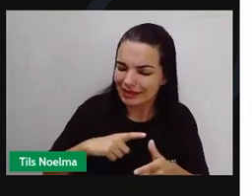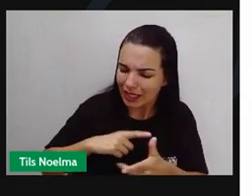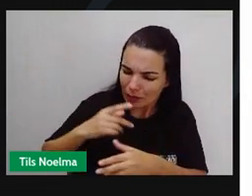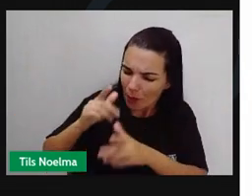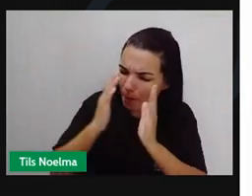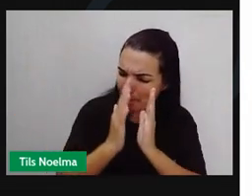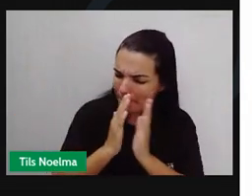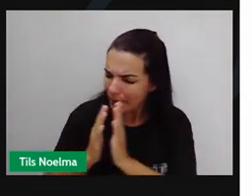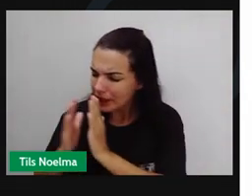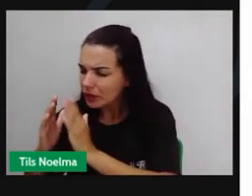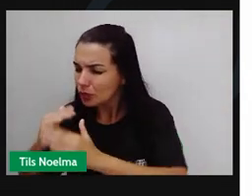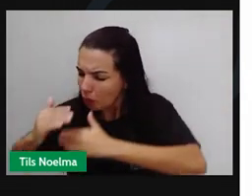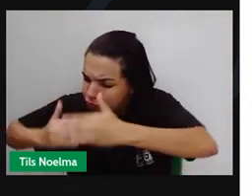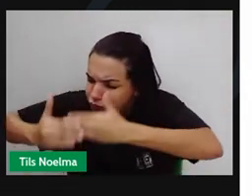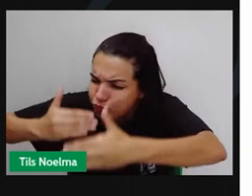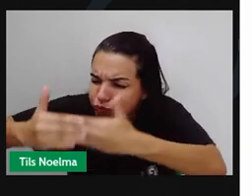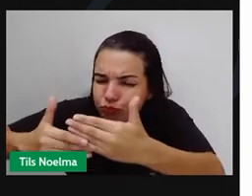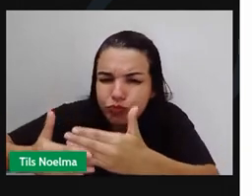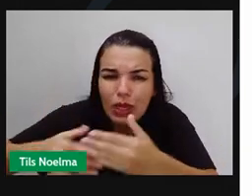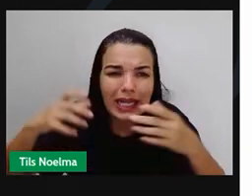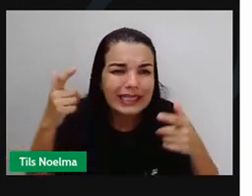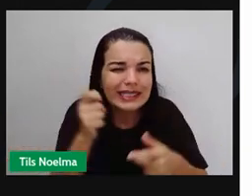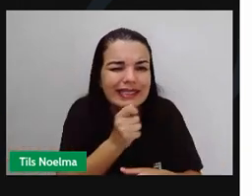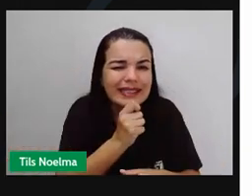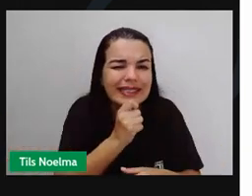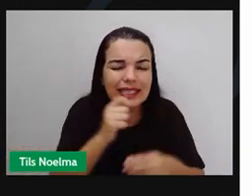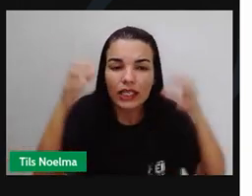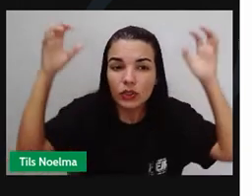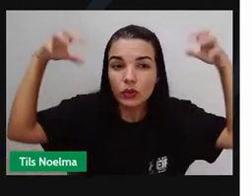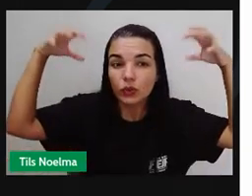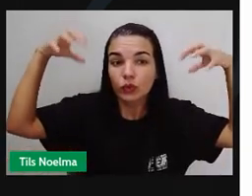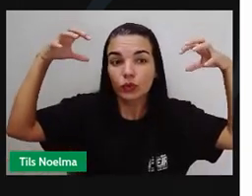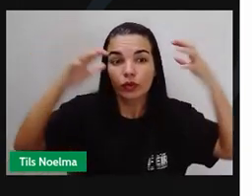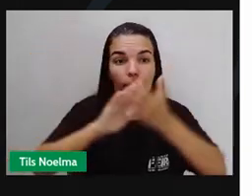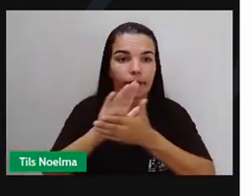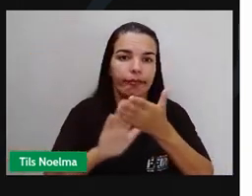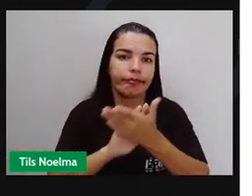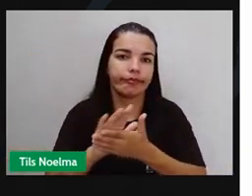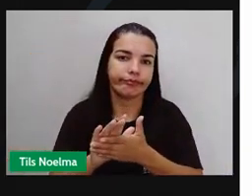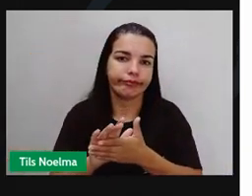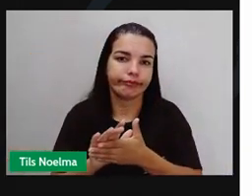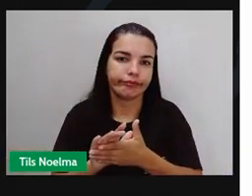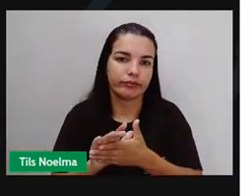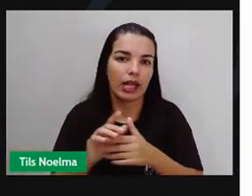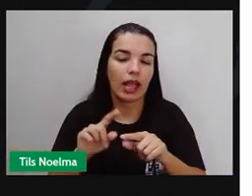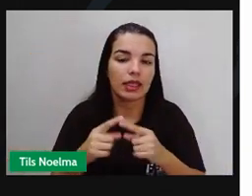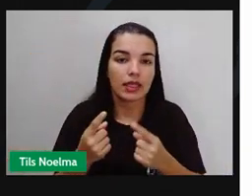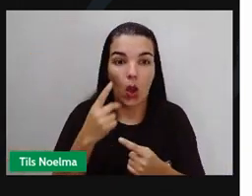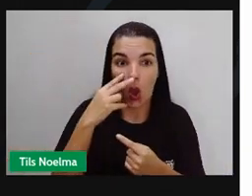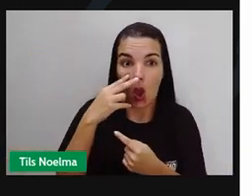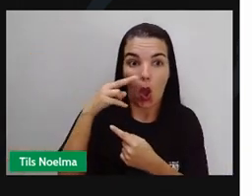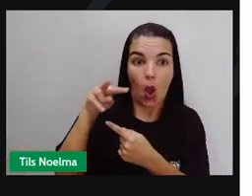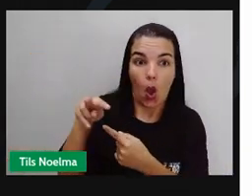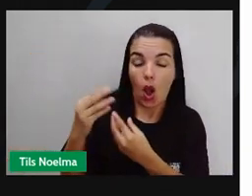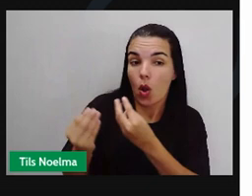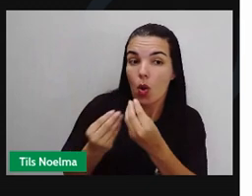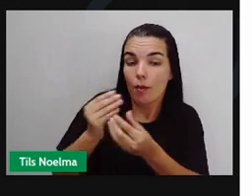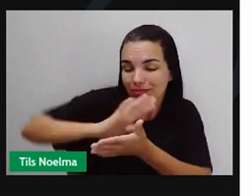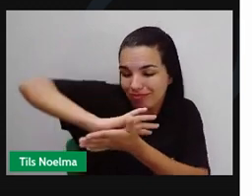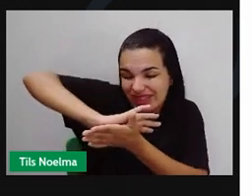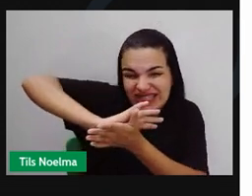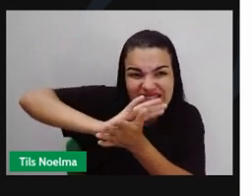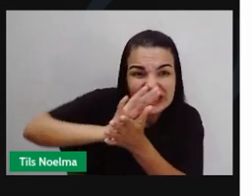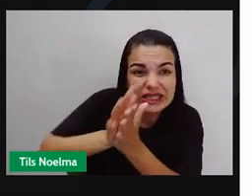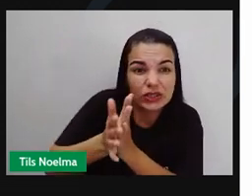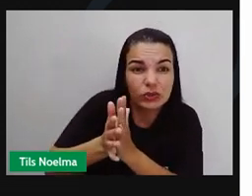que afetam o abastecimento de água de estados inteiros. Vamos entender melhor como se dá o processo de destruição